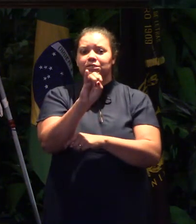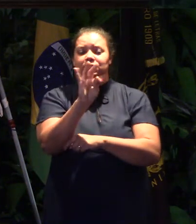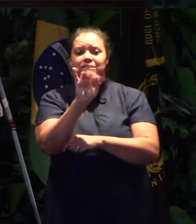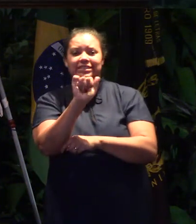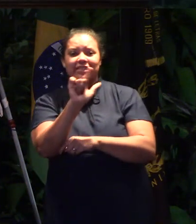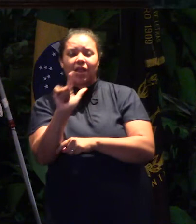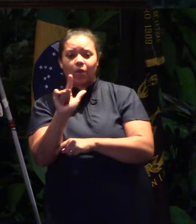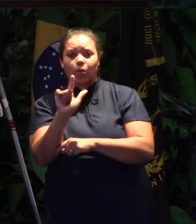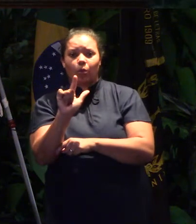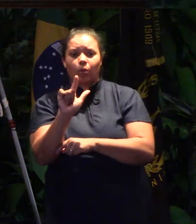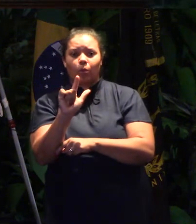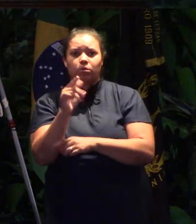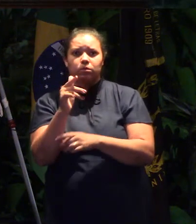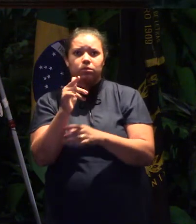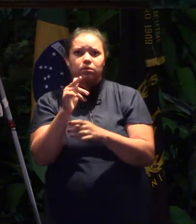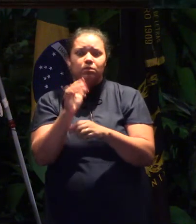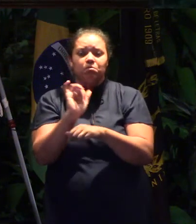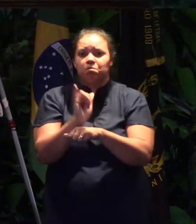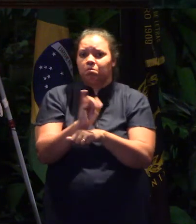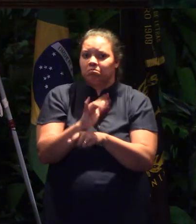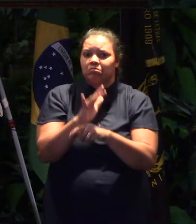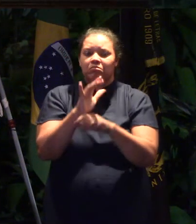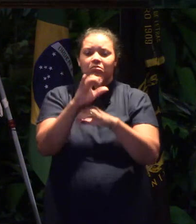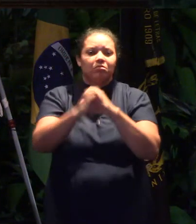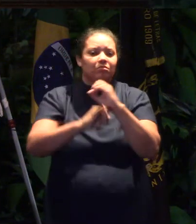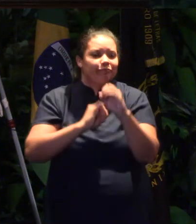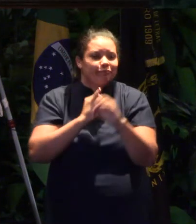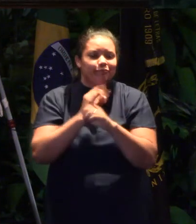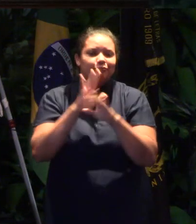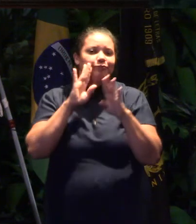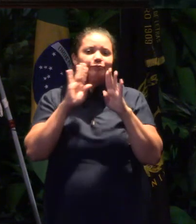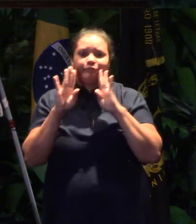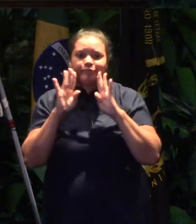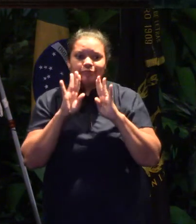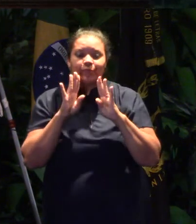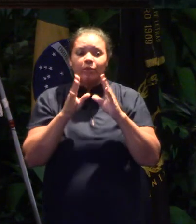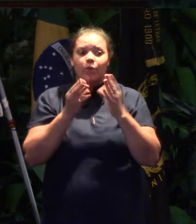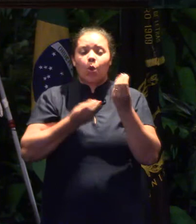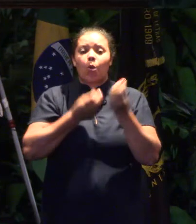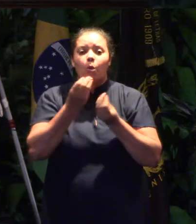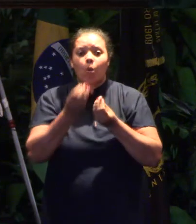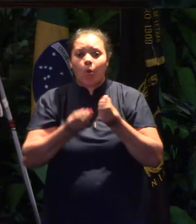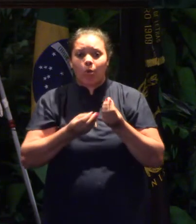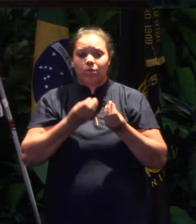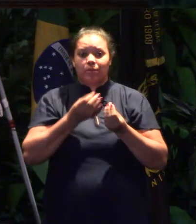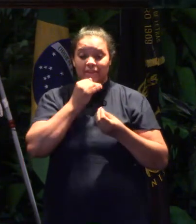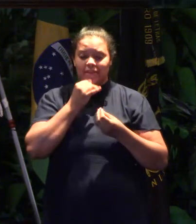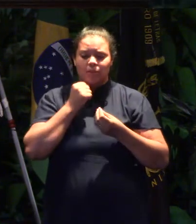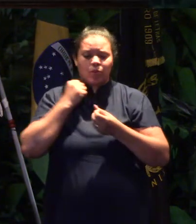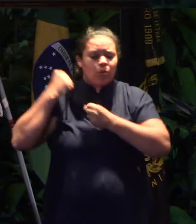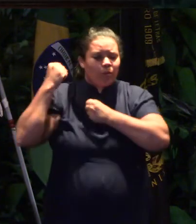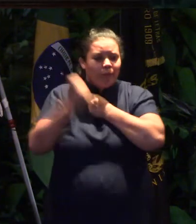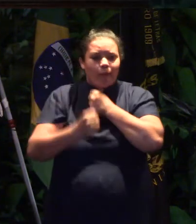conseguir um pouquinho dessa cultura, dessa sua coragem de entrega? Porque o livro todo é uma entrega, né? A corrida é uma entrega, você está